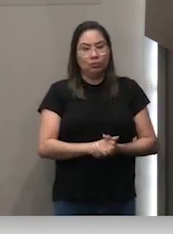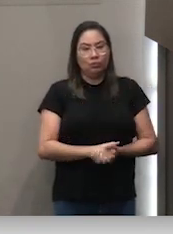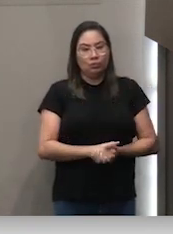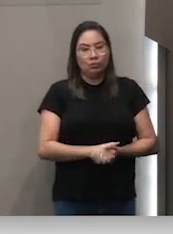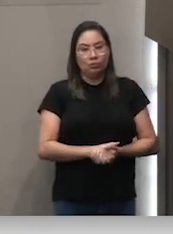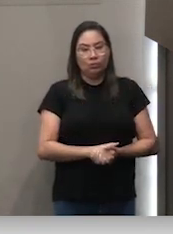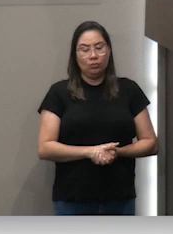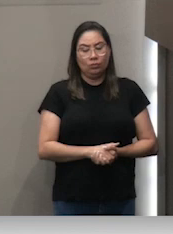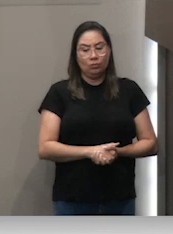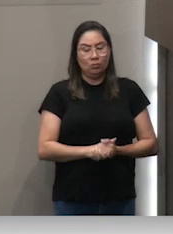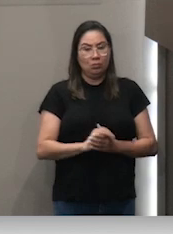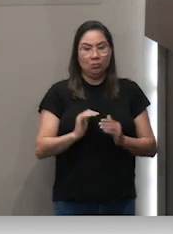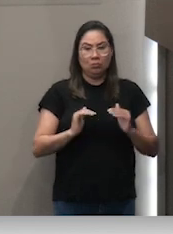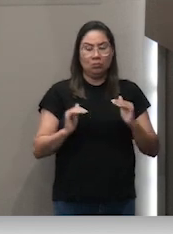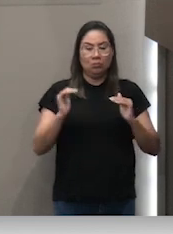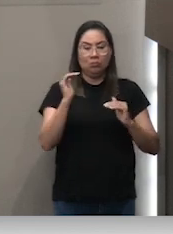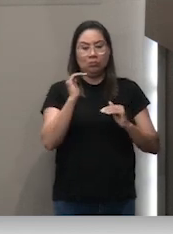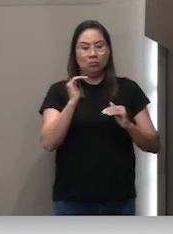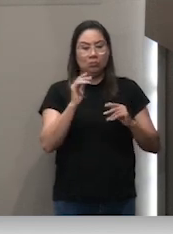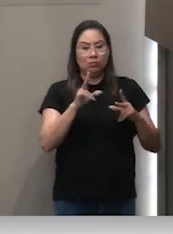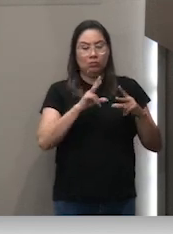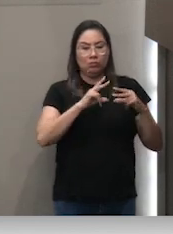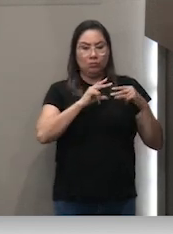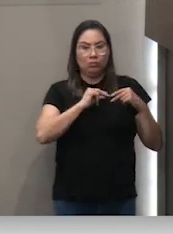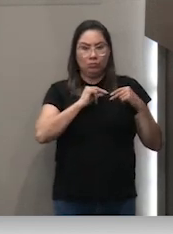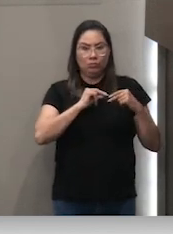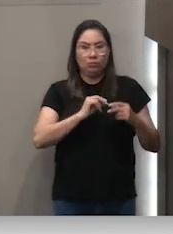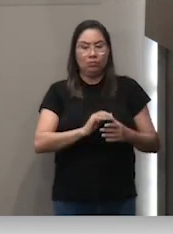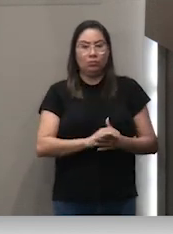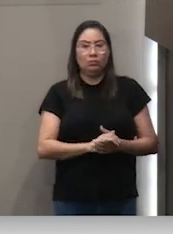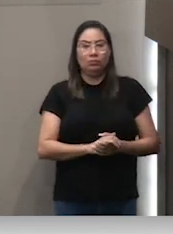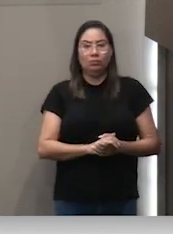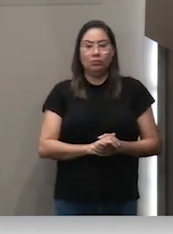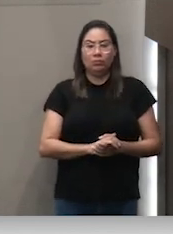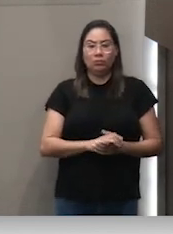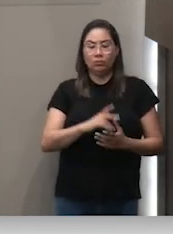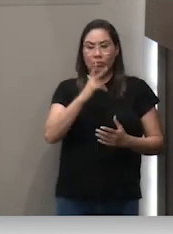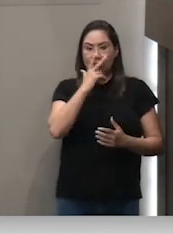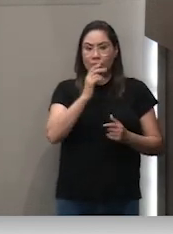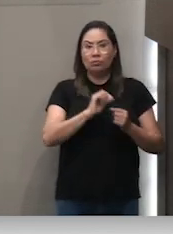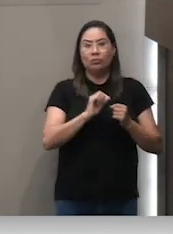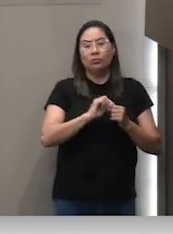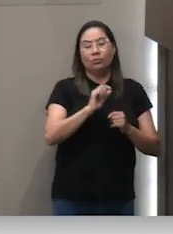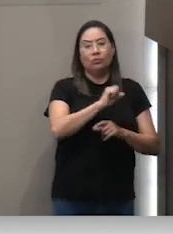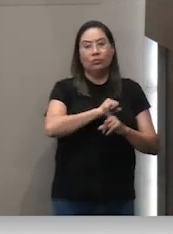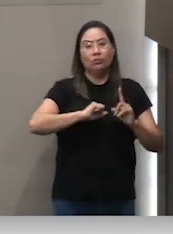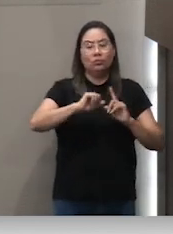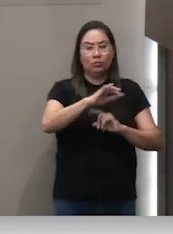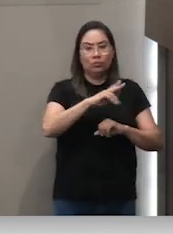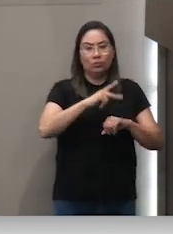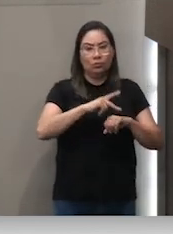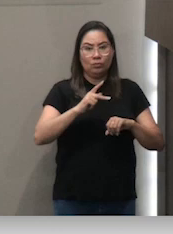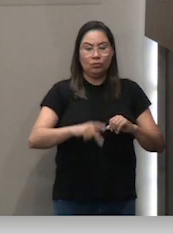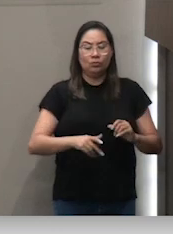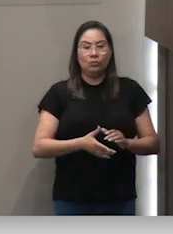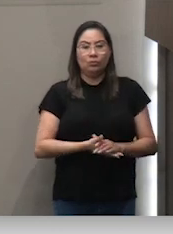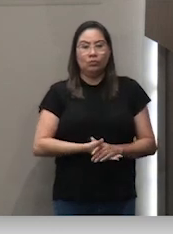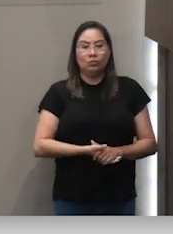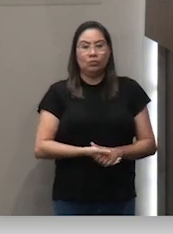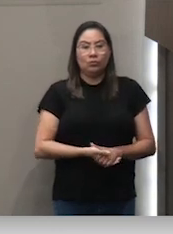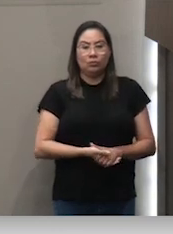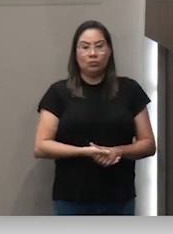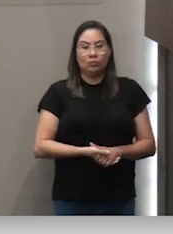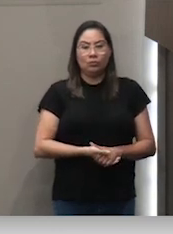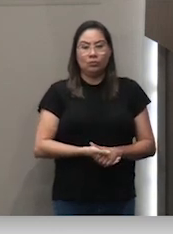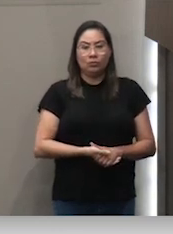alto gabarito, merecedor, como faz a nossa sociedade passofundense.